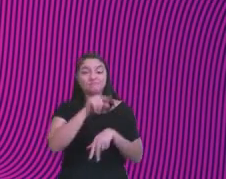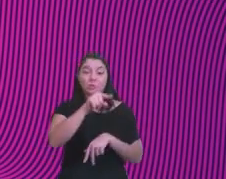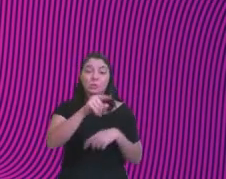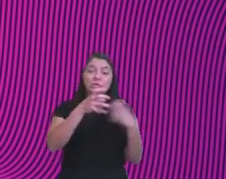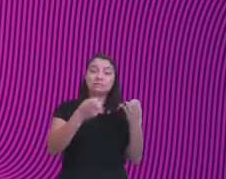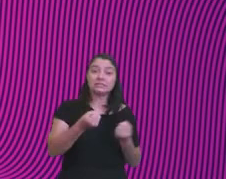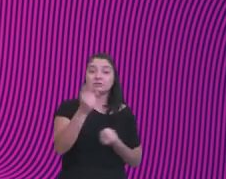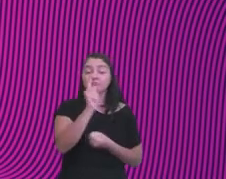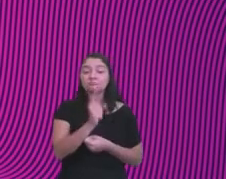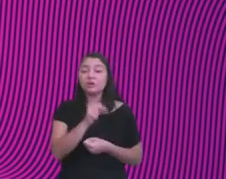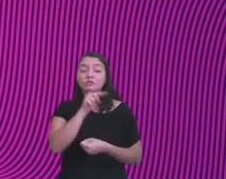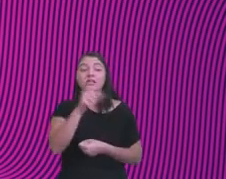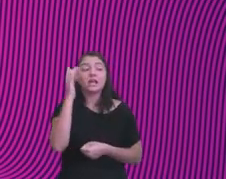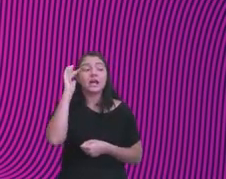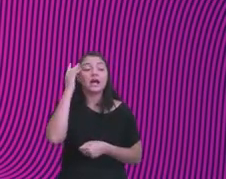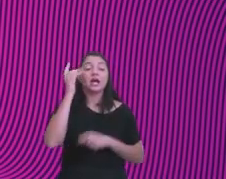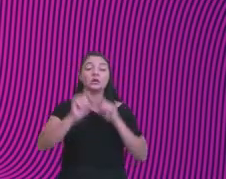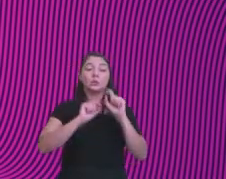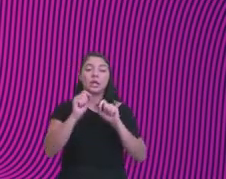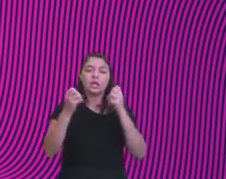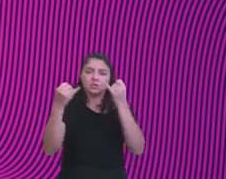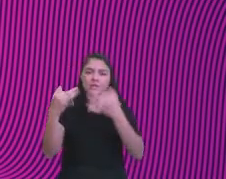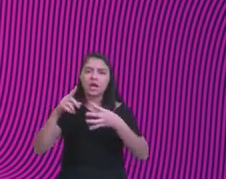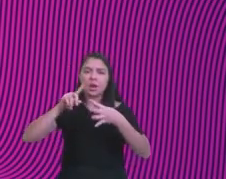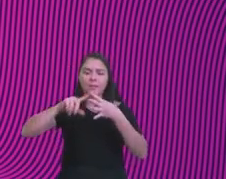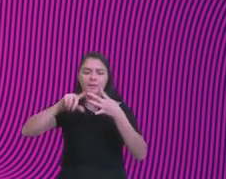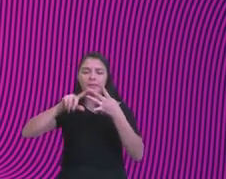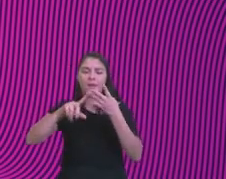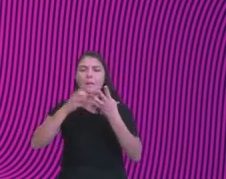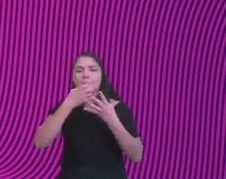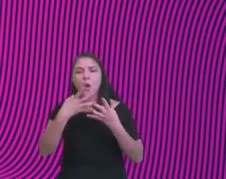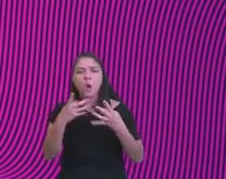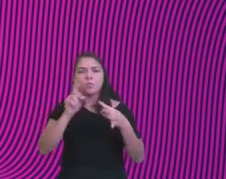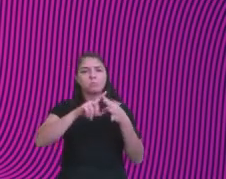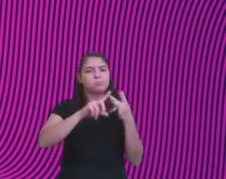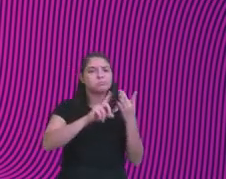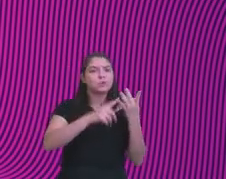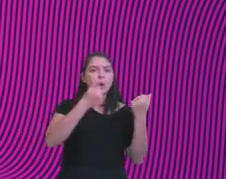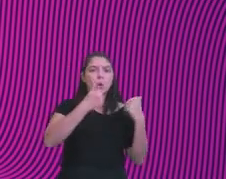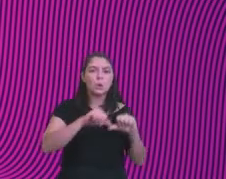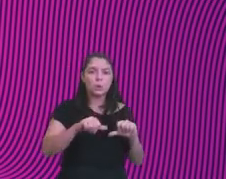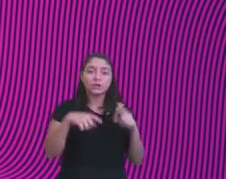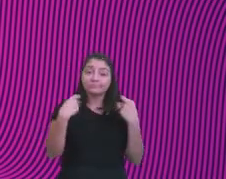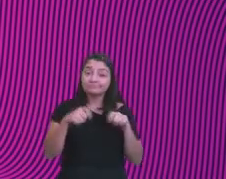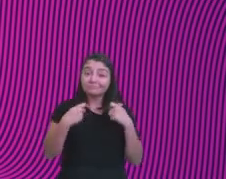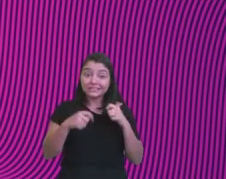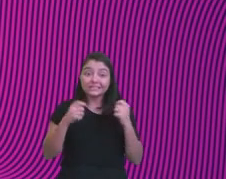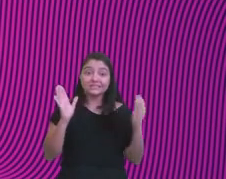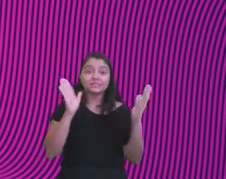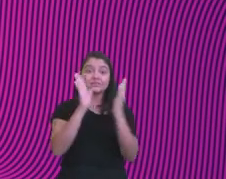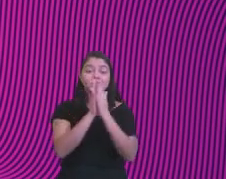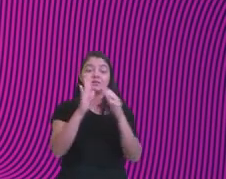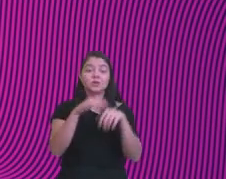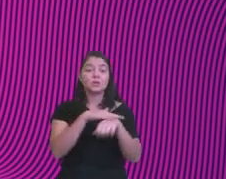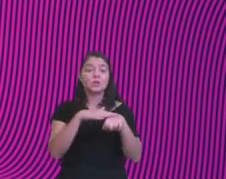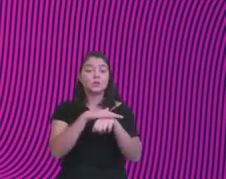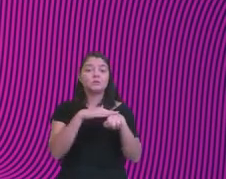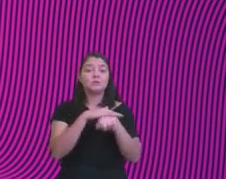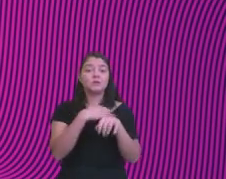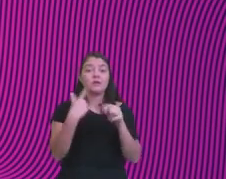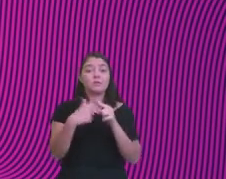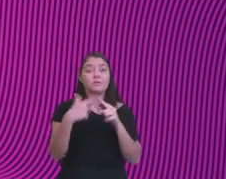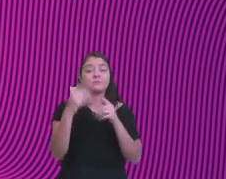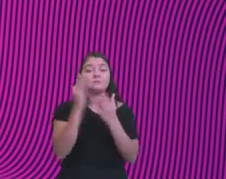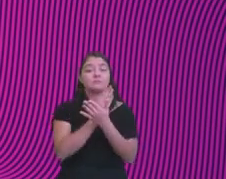completa eventual e um risco tardio de metástase à distância, e nós sabemos que aqueles pacientes com resposta completa, que são 100% ressecados, têm